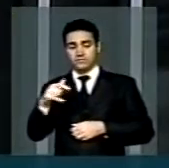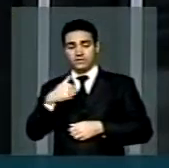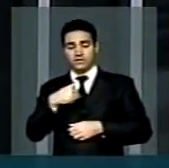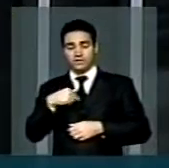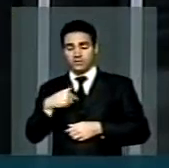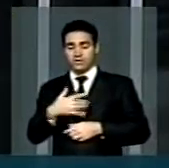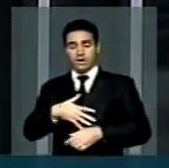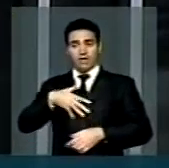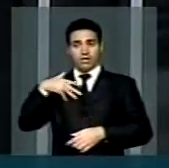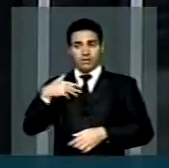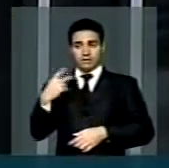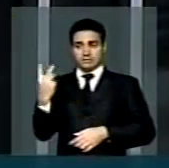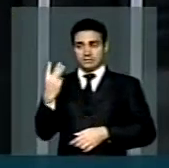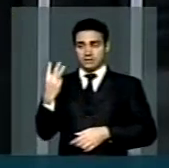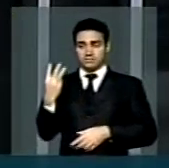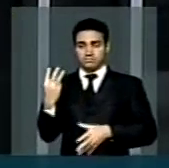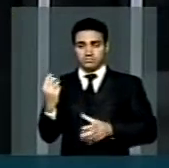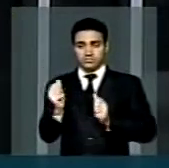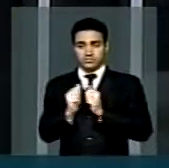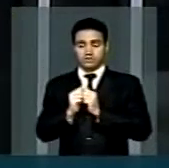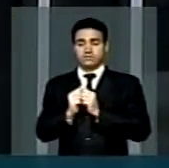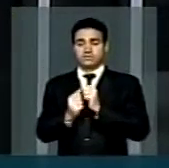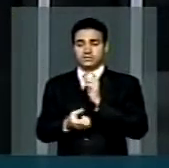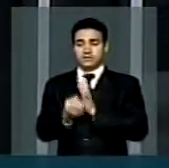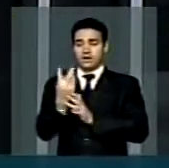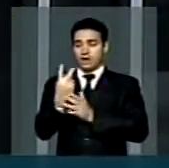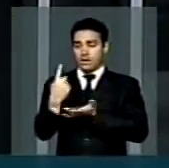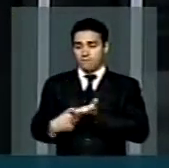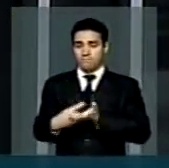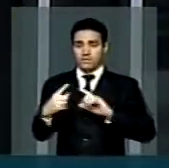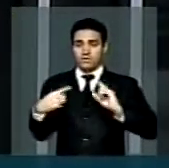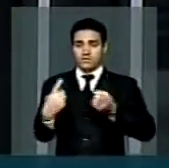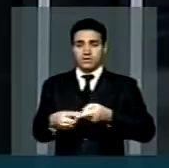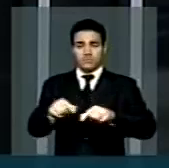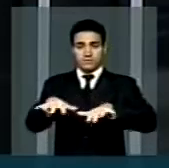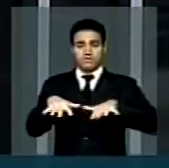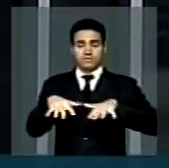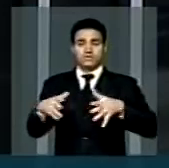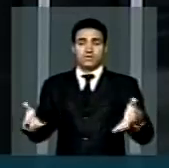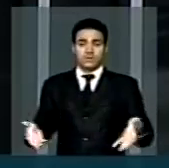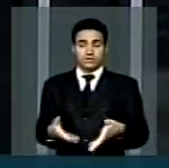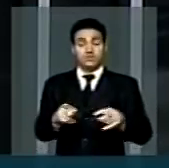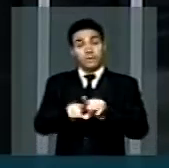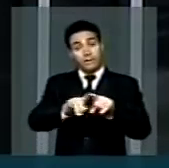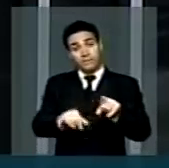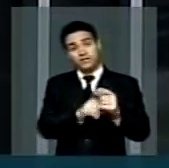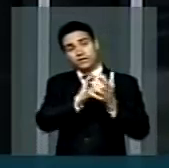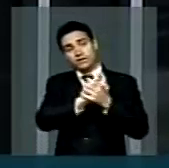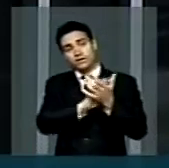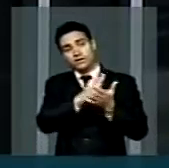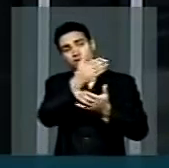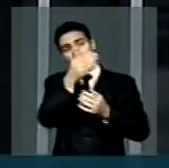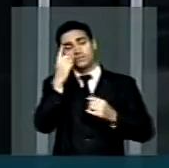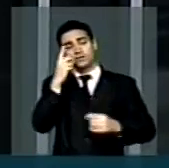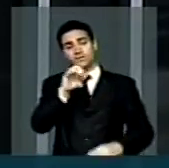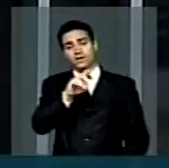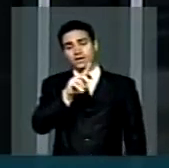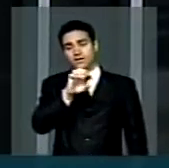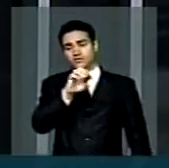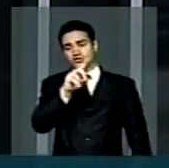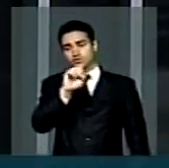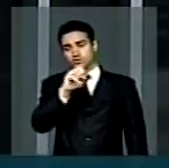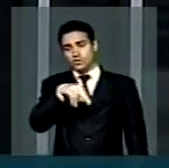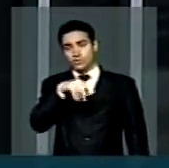me somar, né, nesses três proponentes dessa sessão solene, e quero aproveitar também para saudar o deputado Edson, também, que já